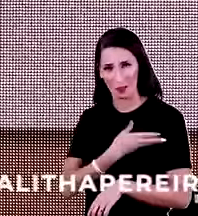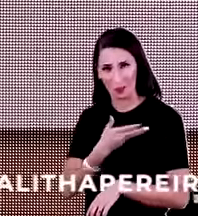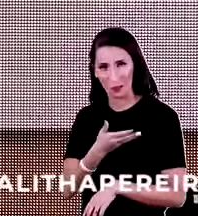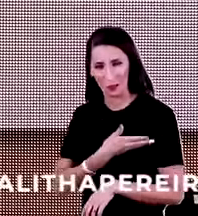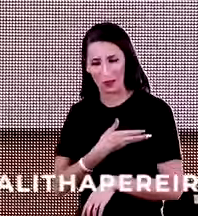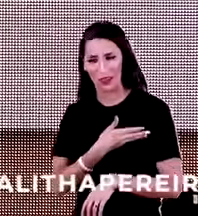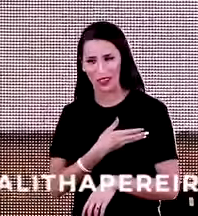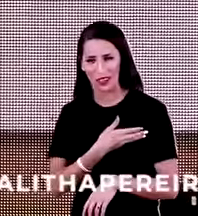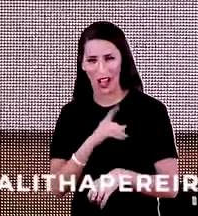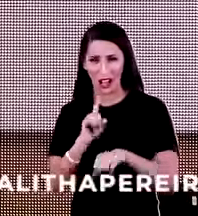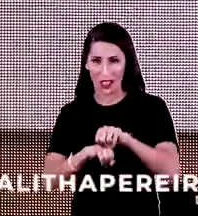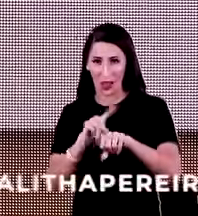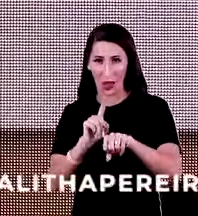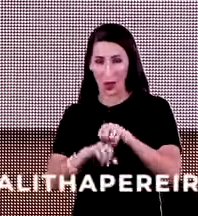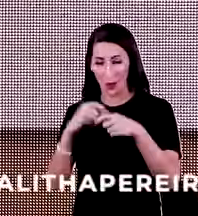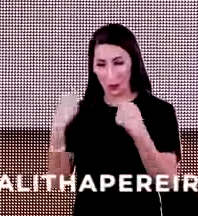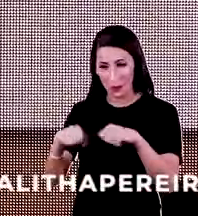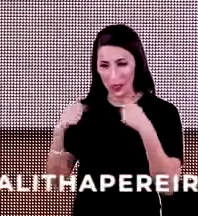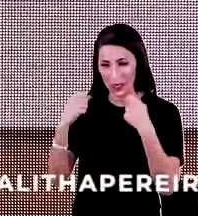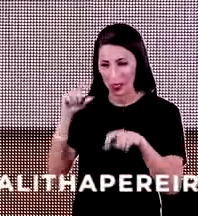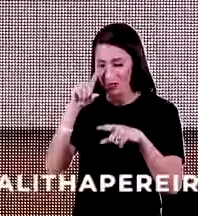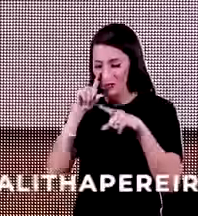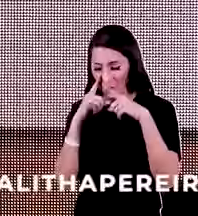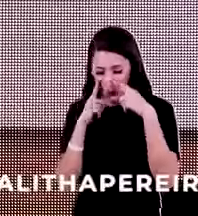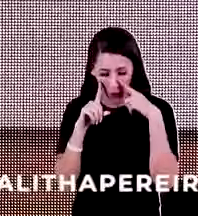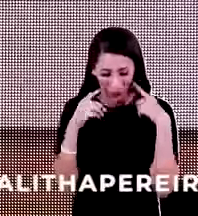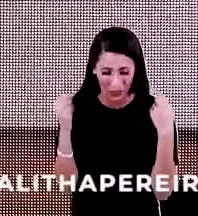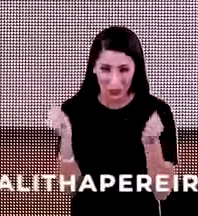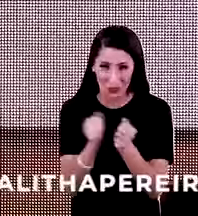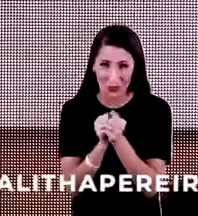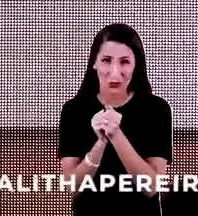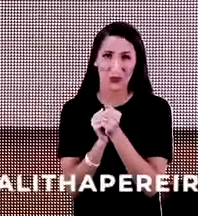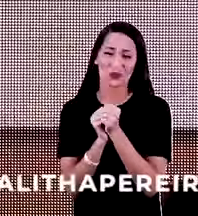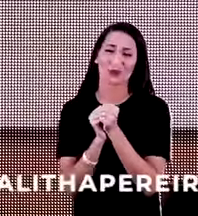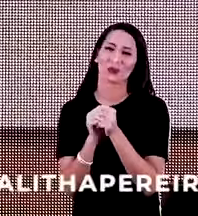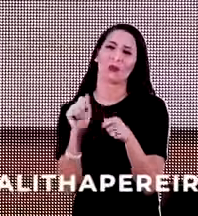na hora que precisava chorar com a gente,